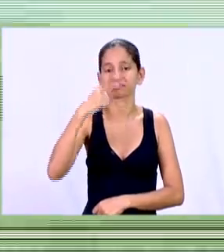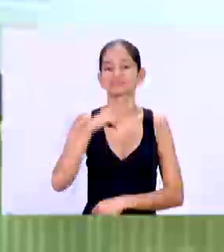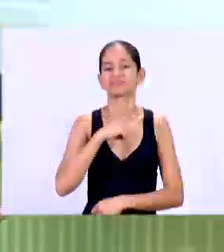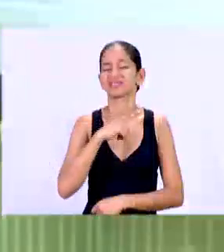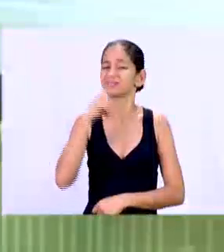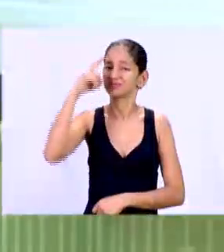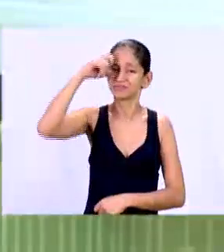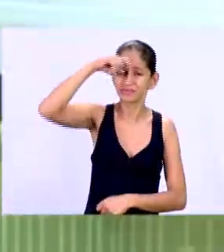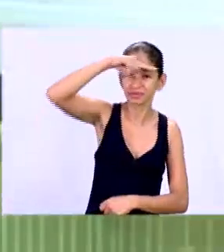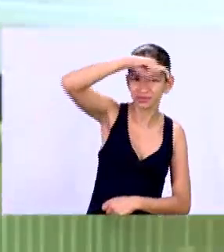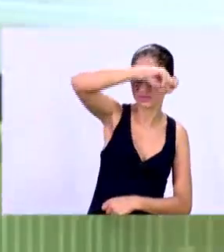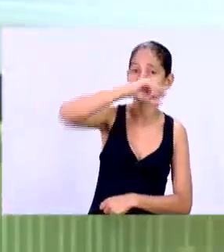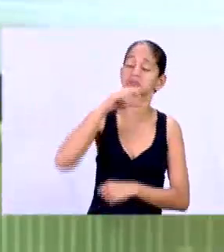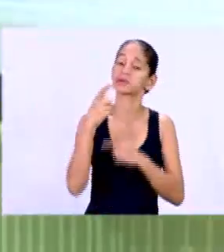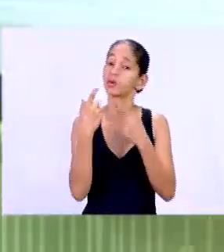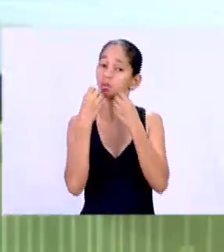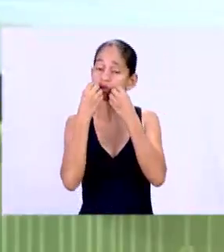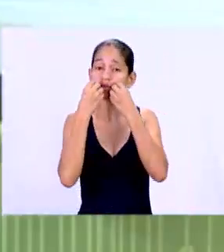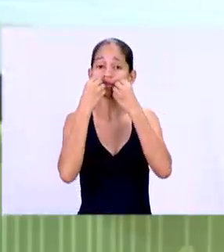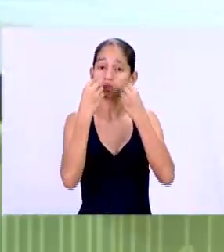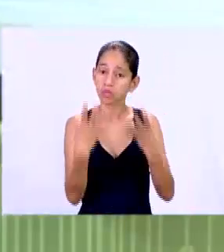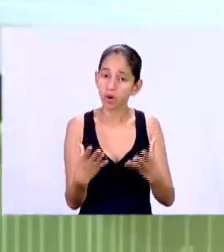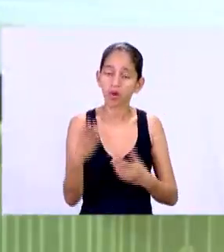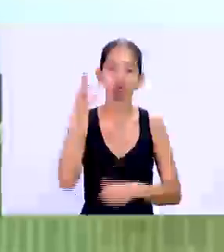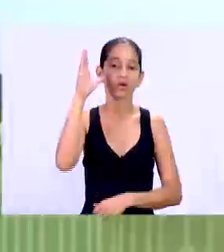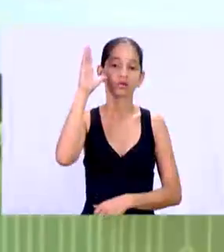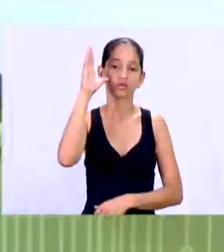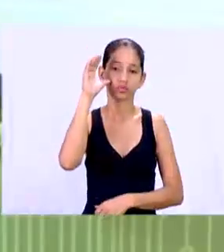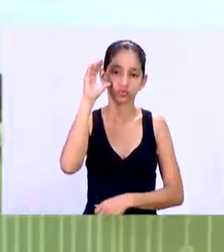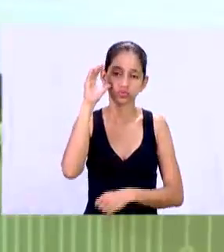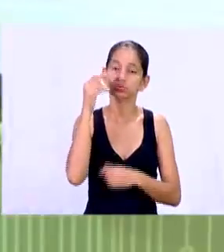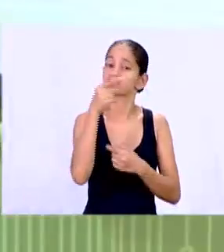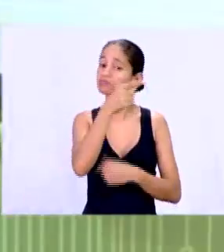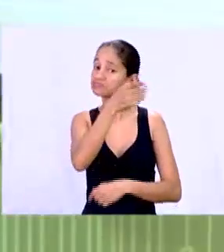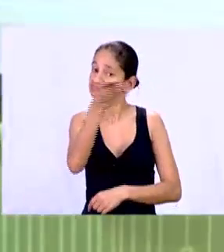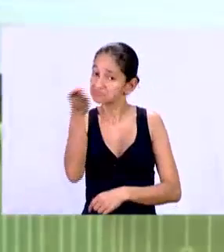ela é muito interessante porque ela traz para a gente